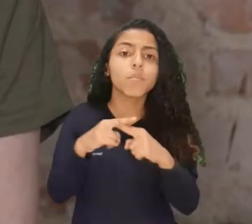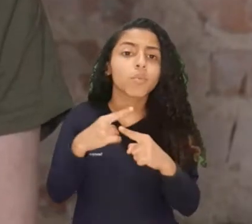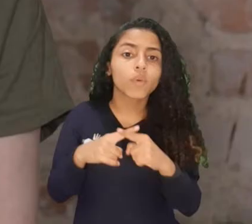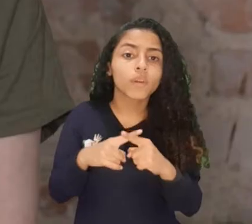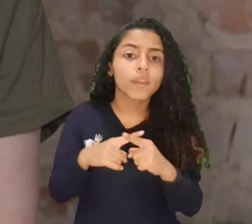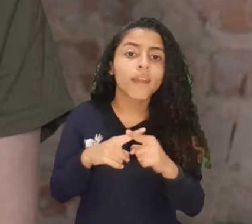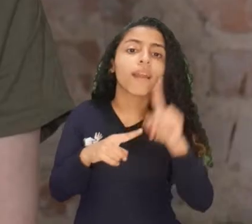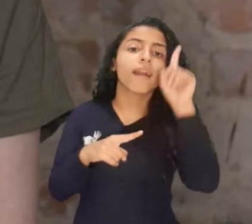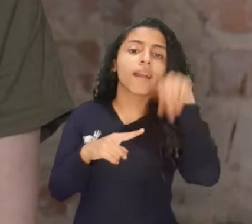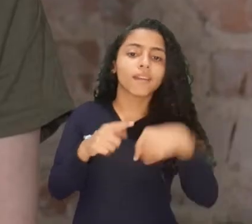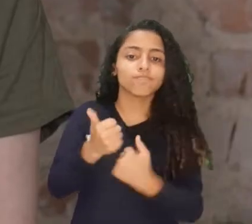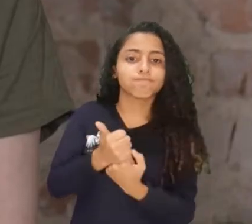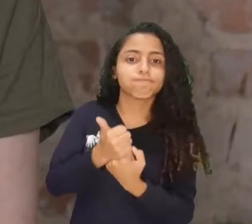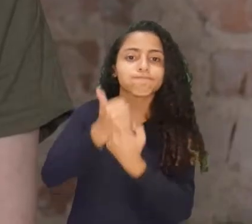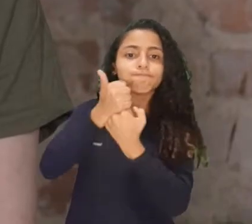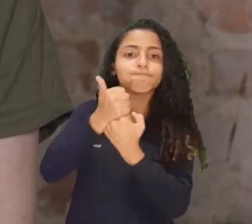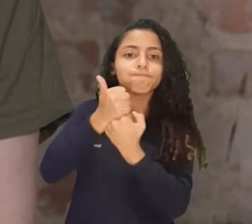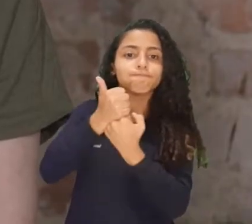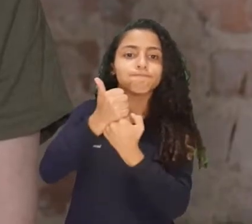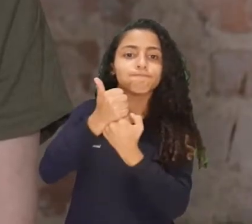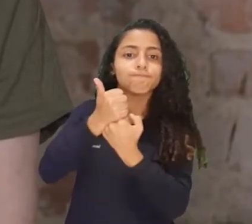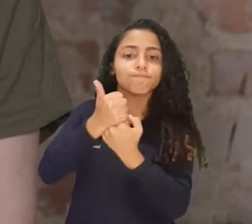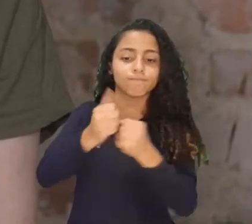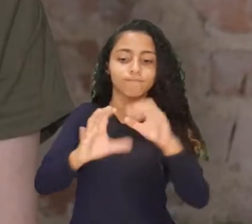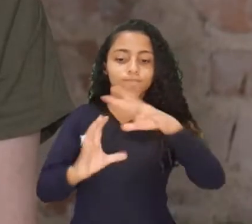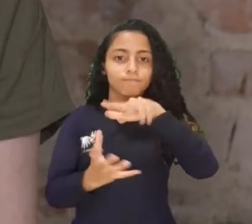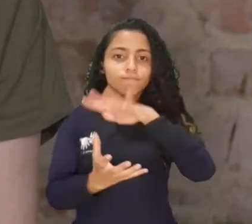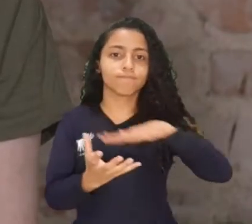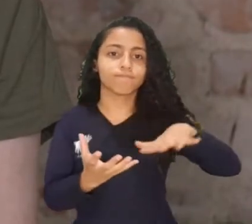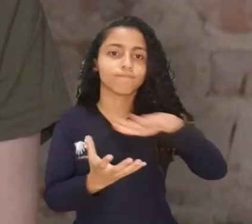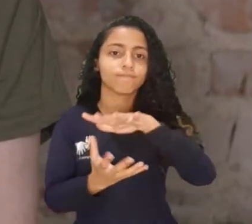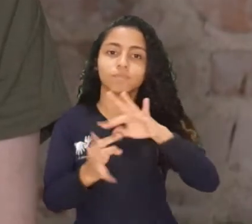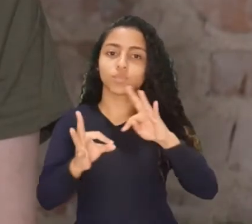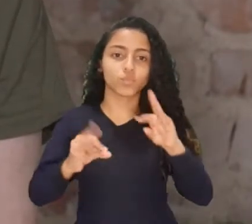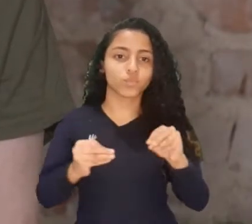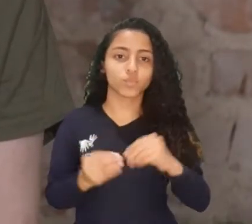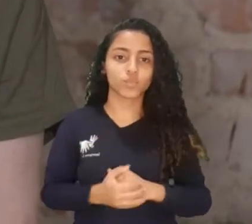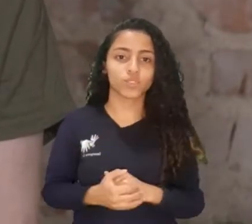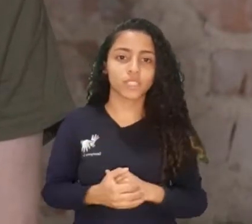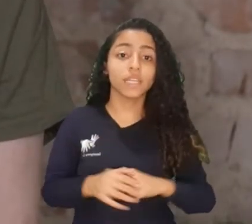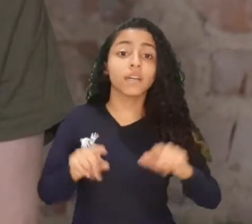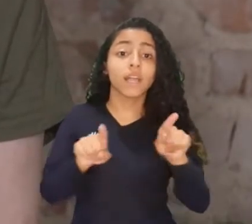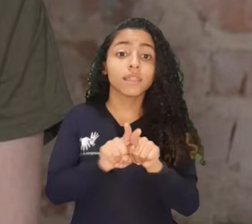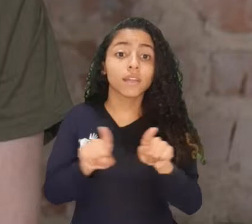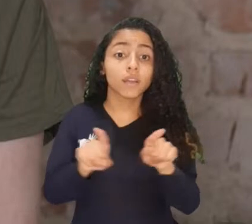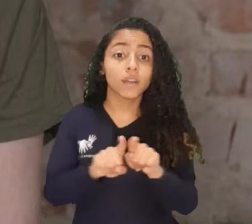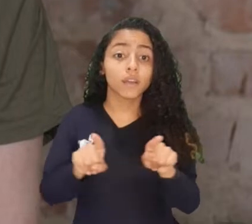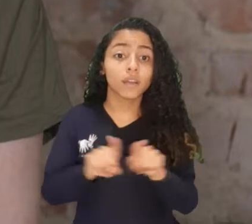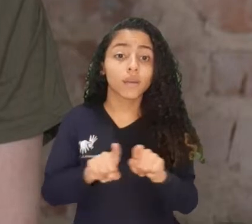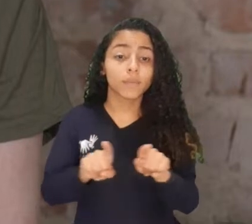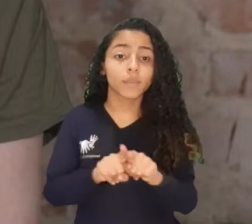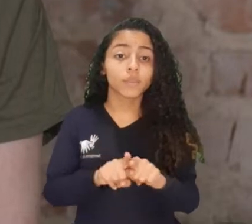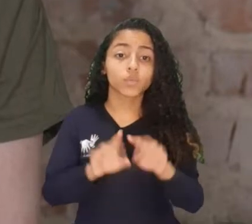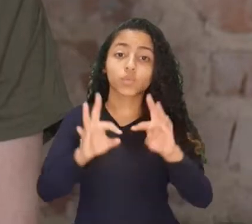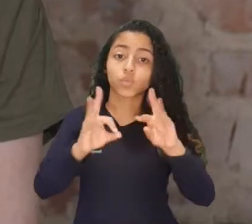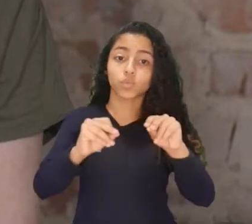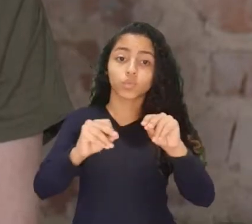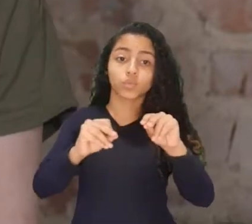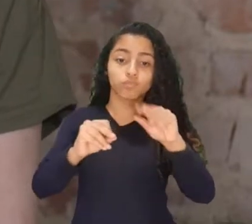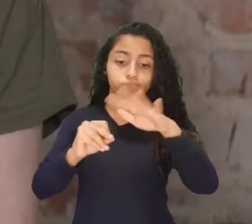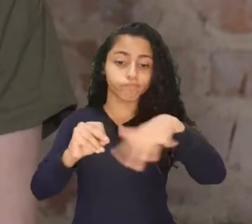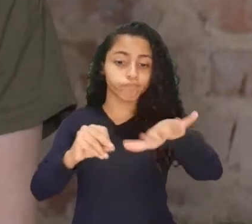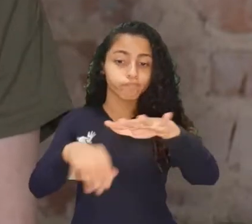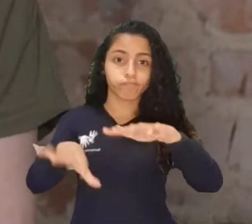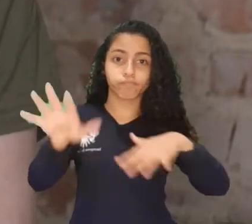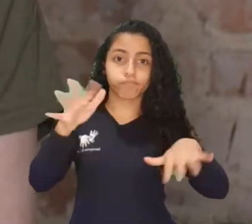funcionamento dos ecossistemas e também da provisão dos serviços ambientais que esses ecossistemas prestam.